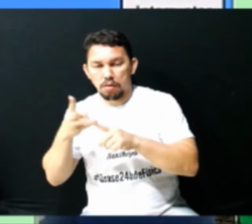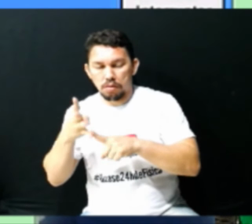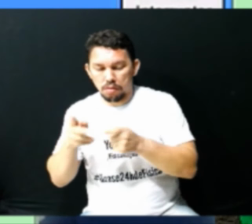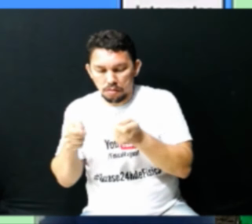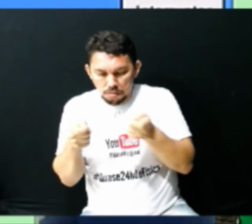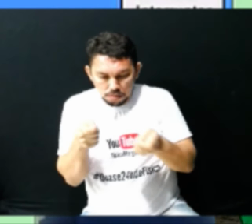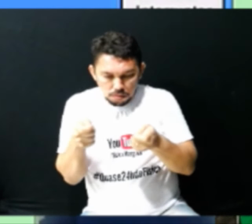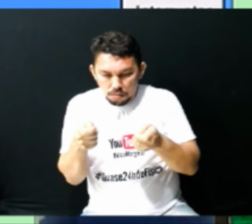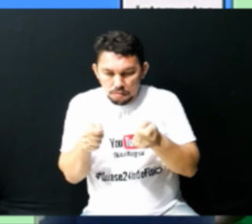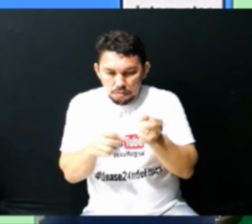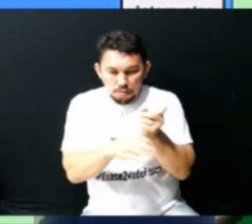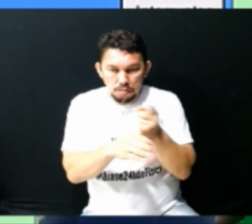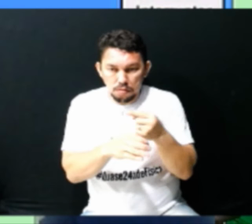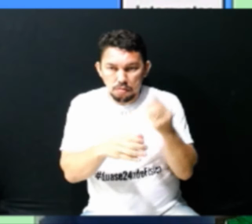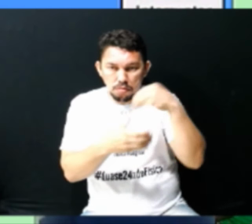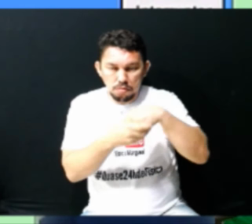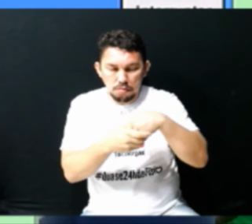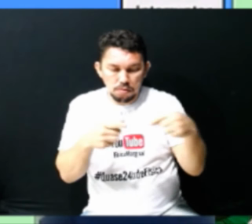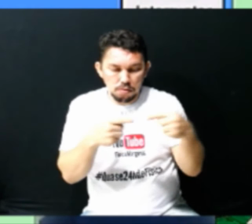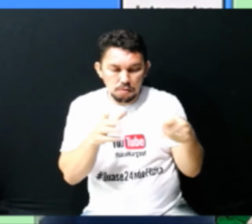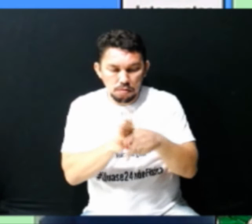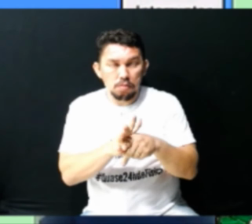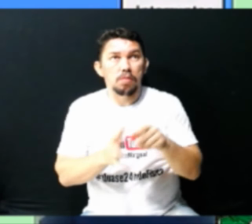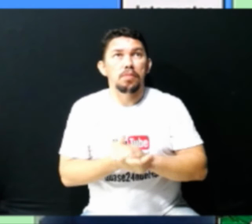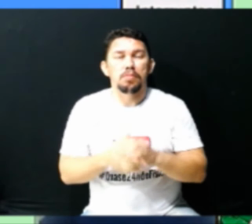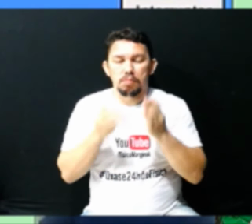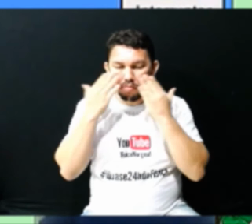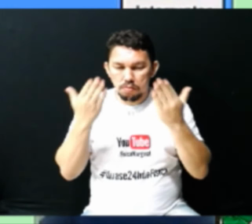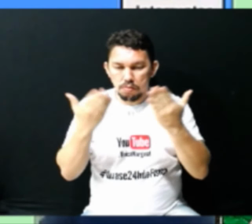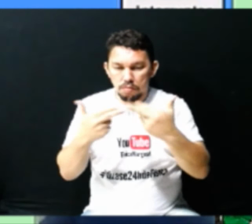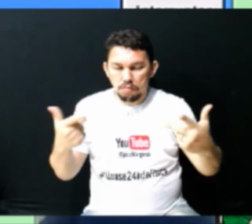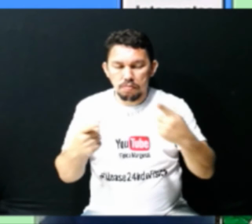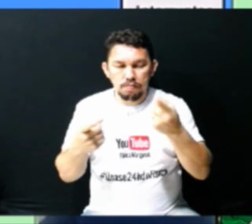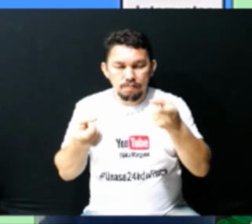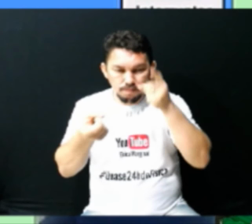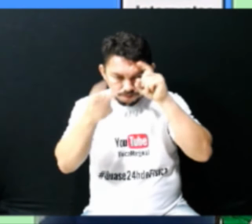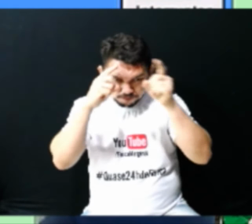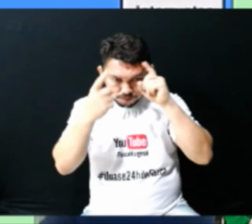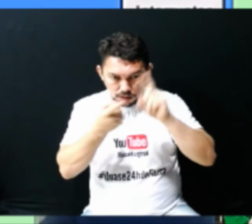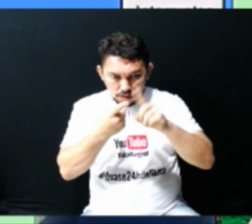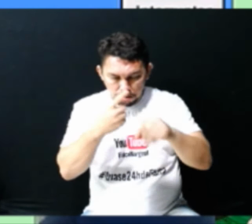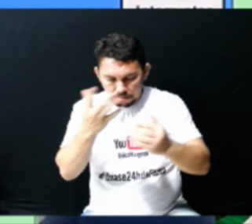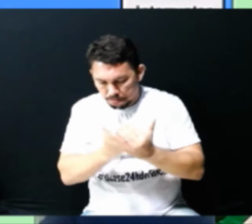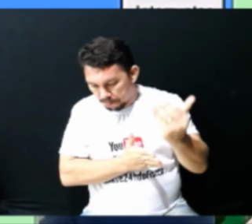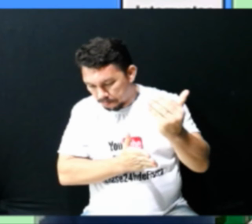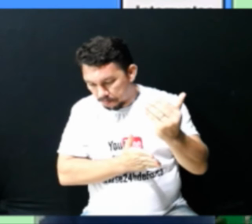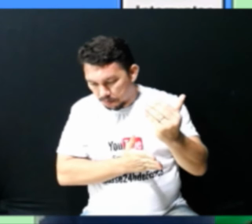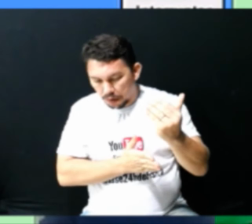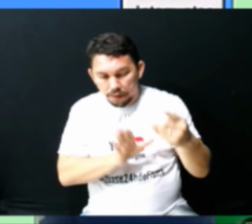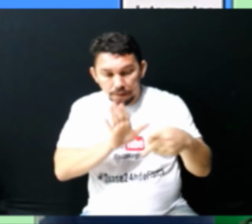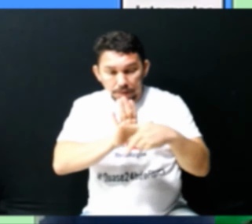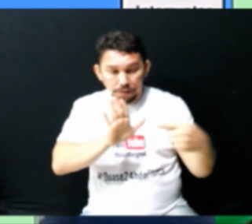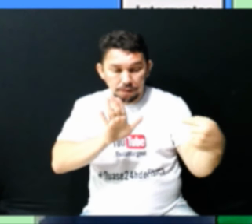medidas no circuito. Para ficar bastante visível, vamos discutir aqui inicialmente a propriedade de um